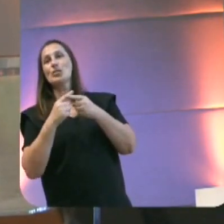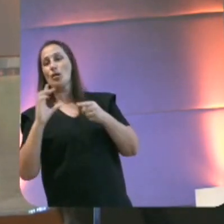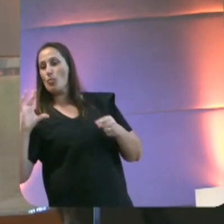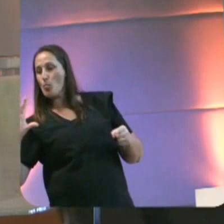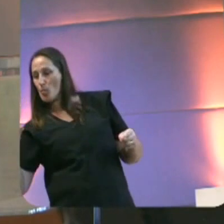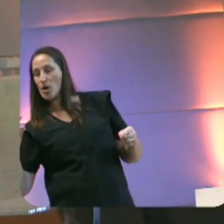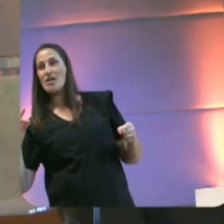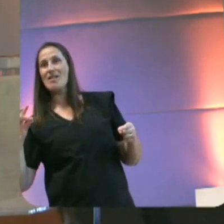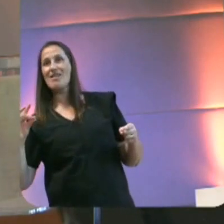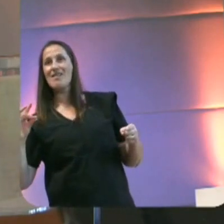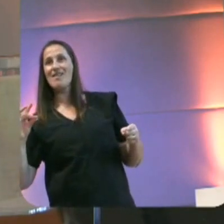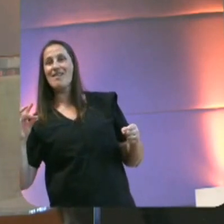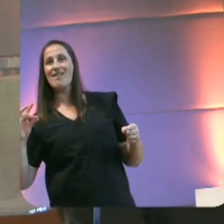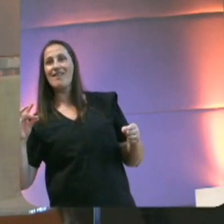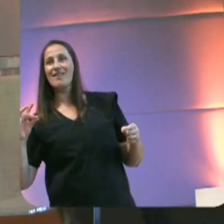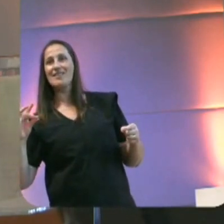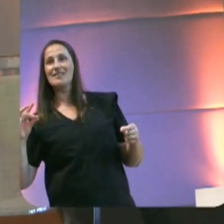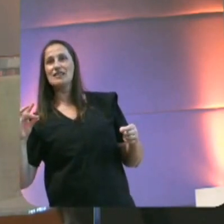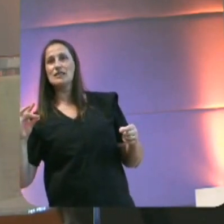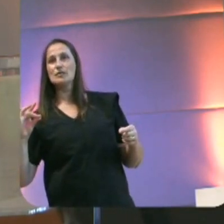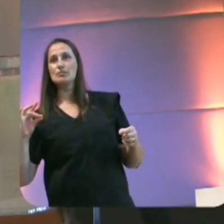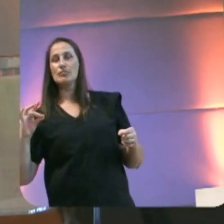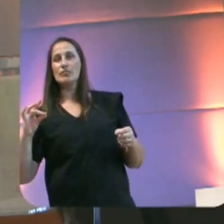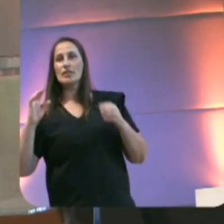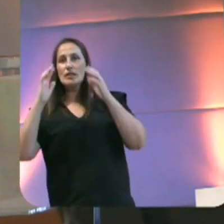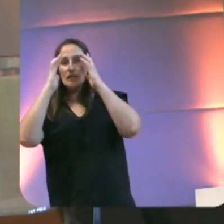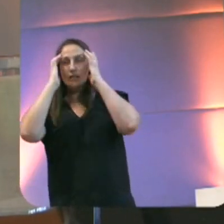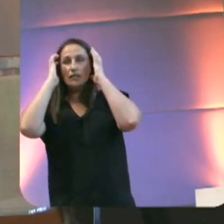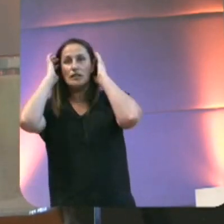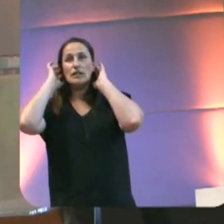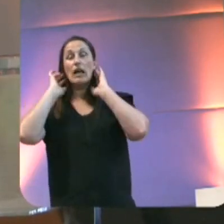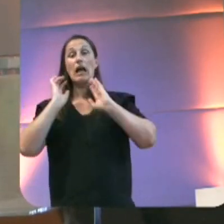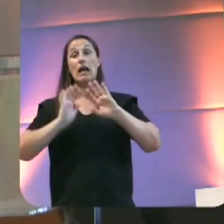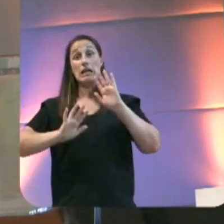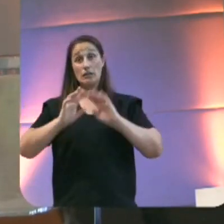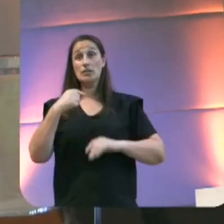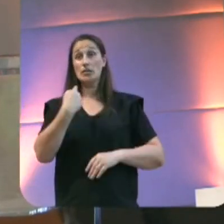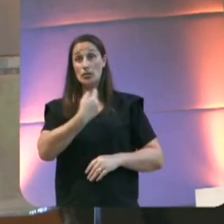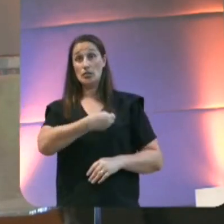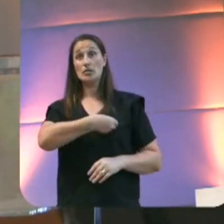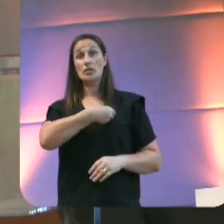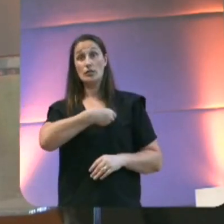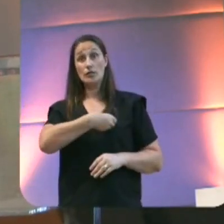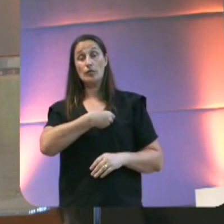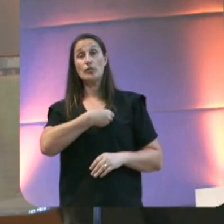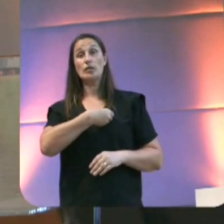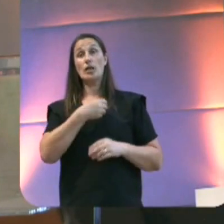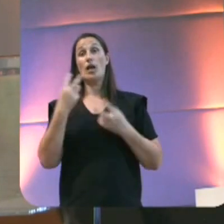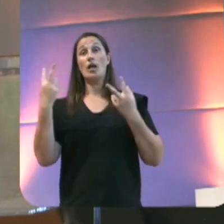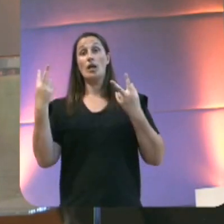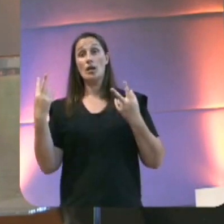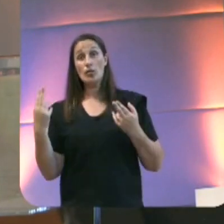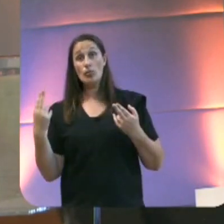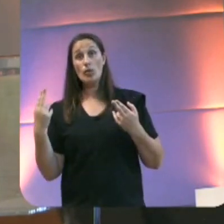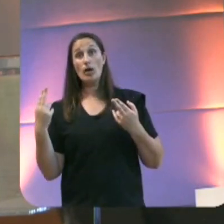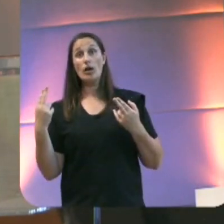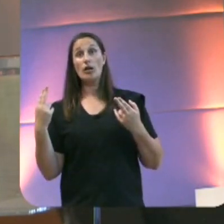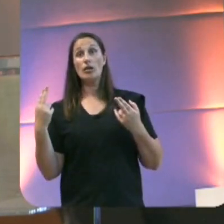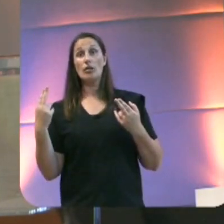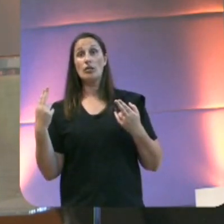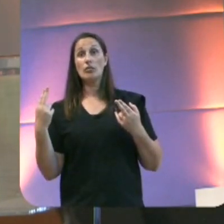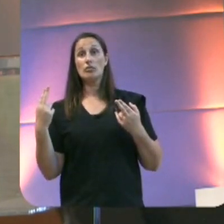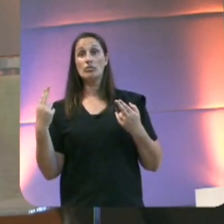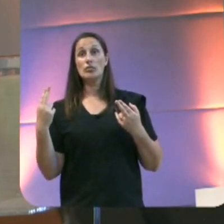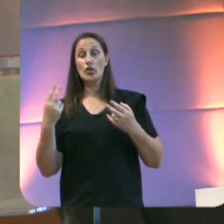vida. Não é que a gente suga tudo, mas é que às vezes a gente entulha tudo na nossa vida, com coisas